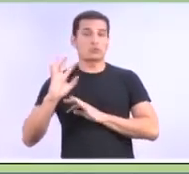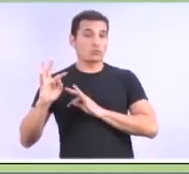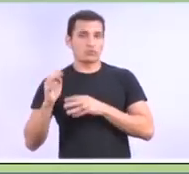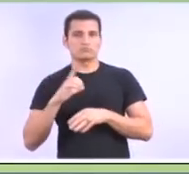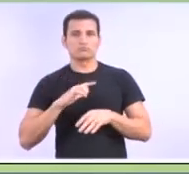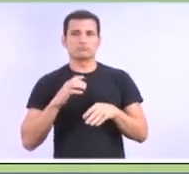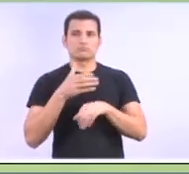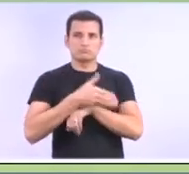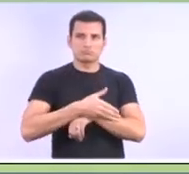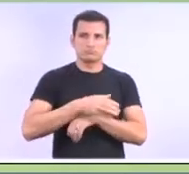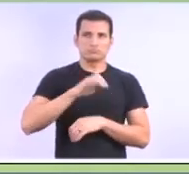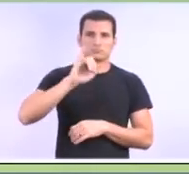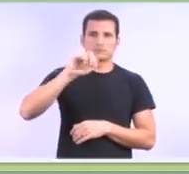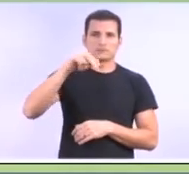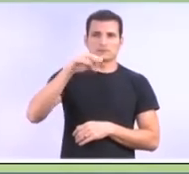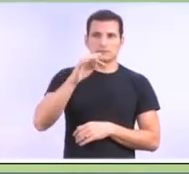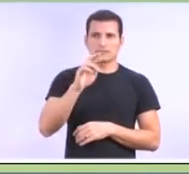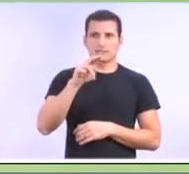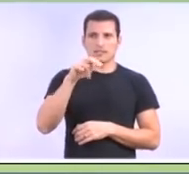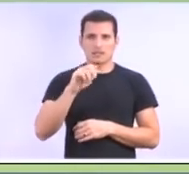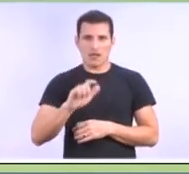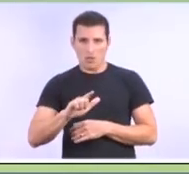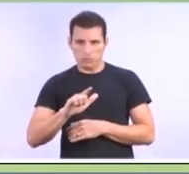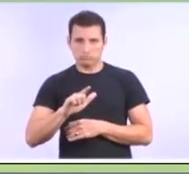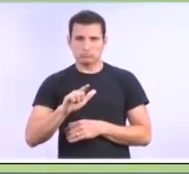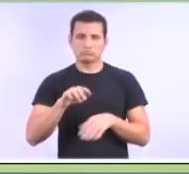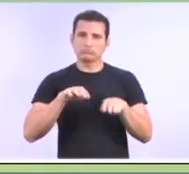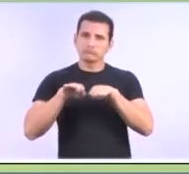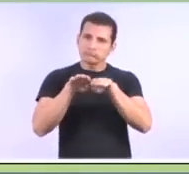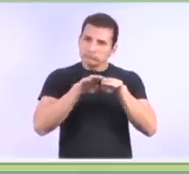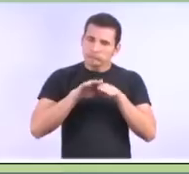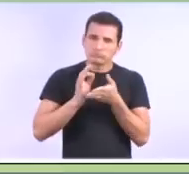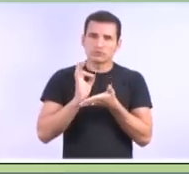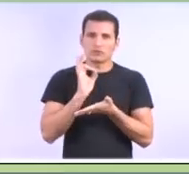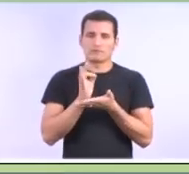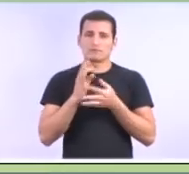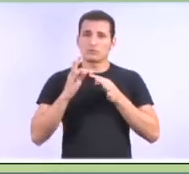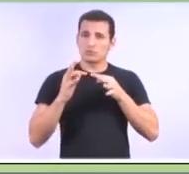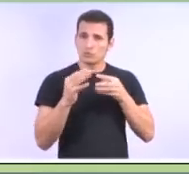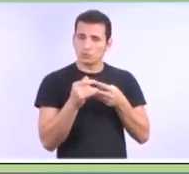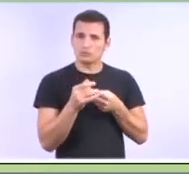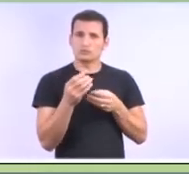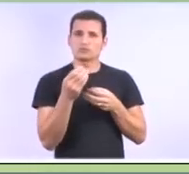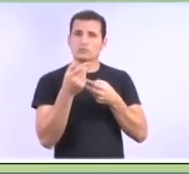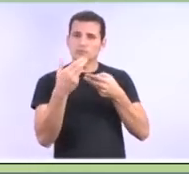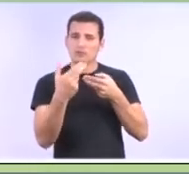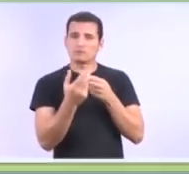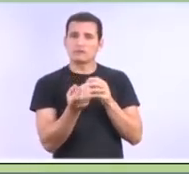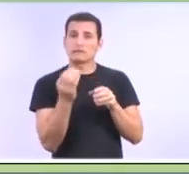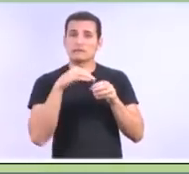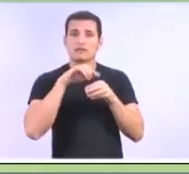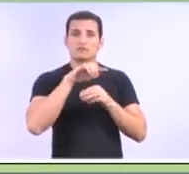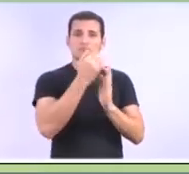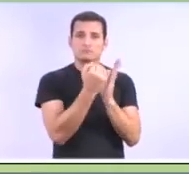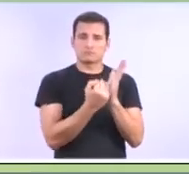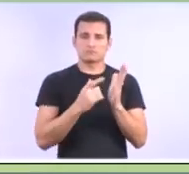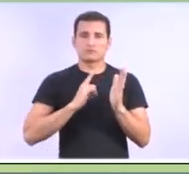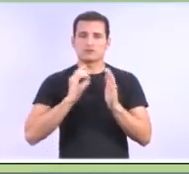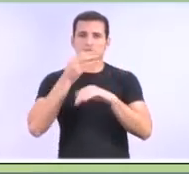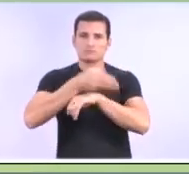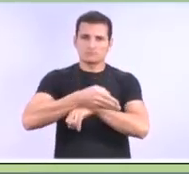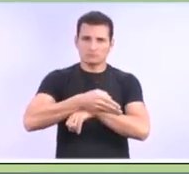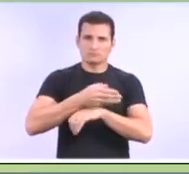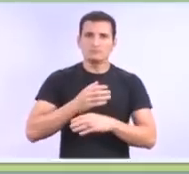e o interno, que é o padrão do Java, todos os objetos dentro daquele programa têm acesso. Então,